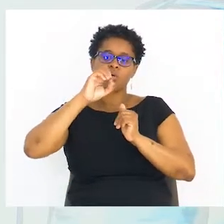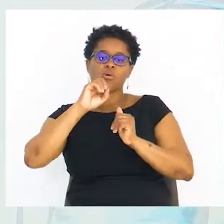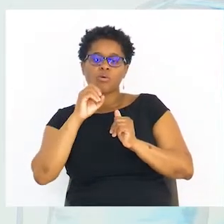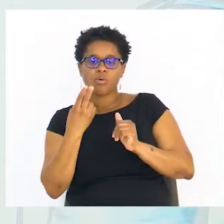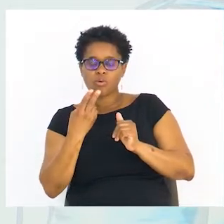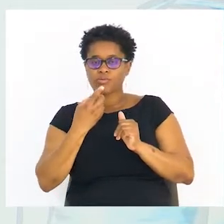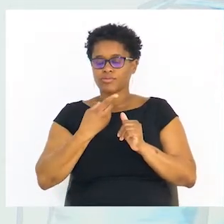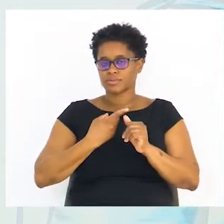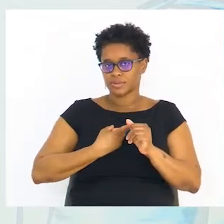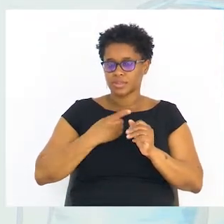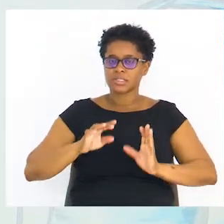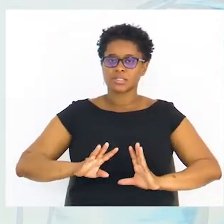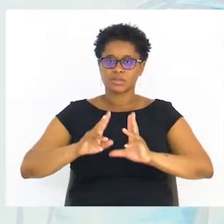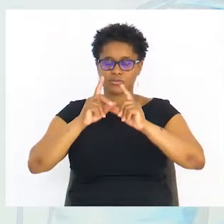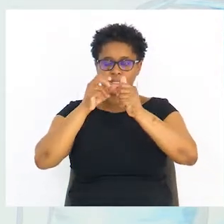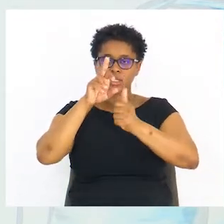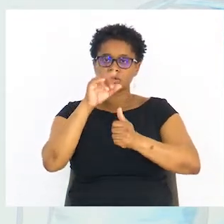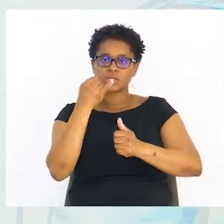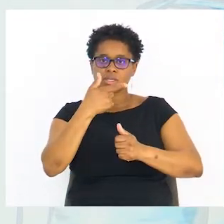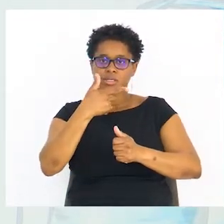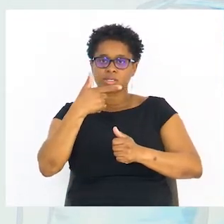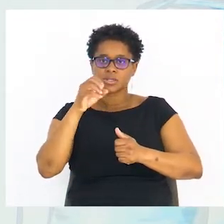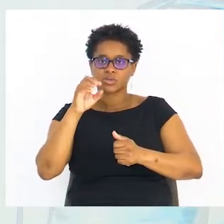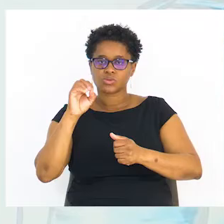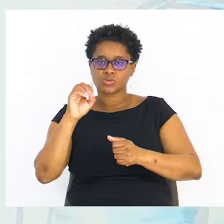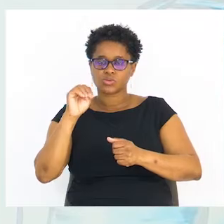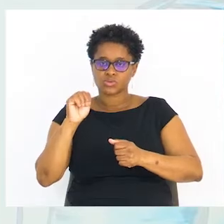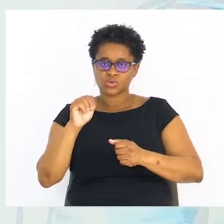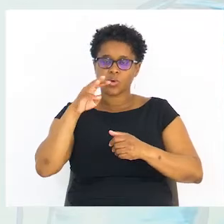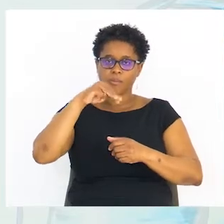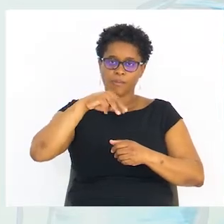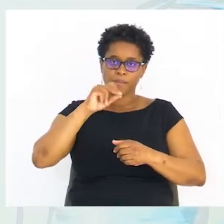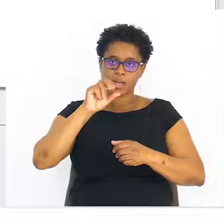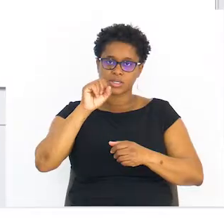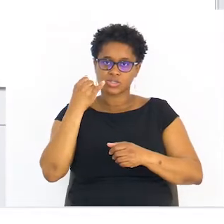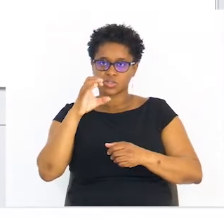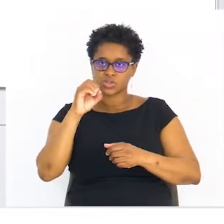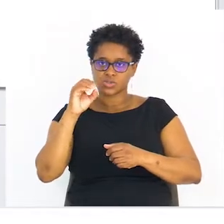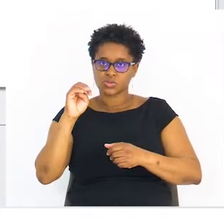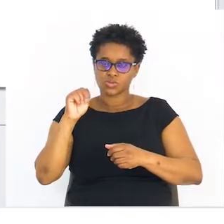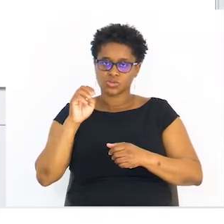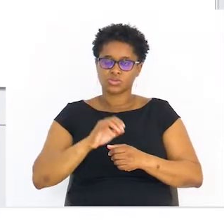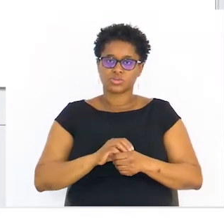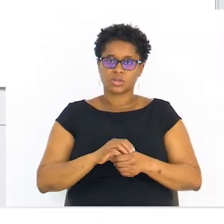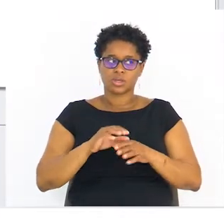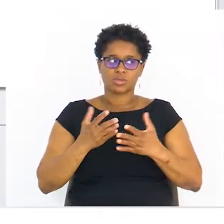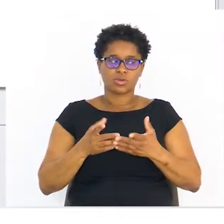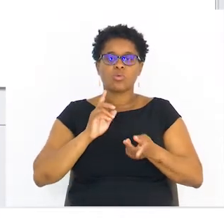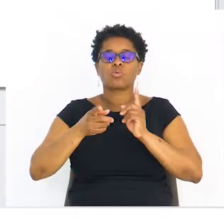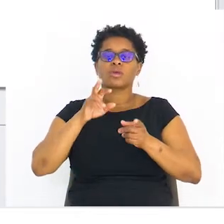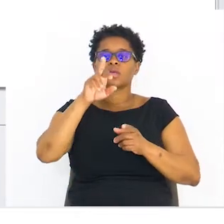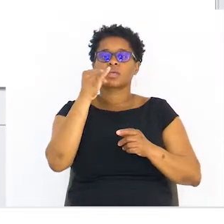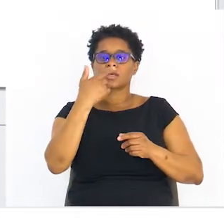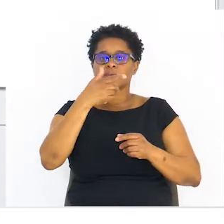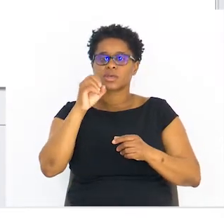seja, desenvolveram ritos mágicos. Então, O que é